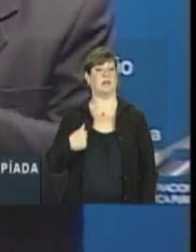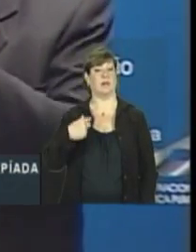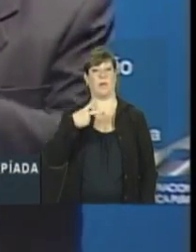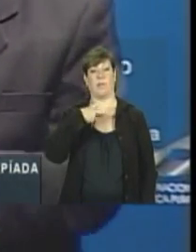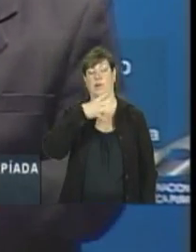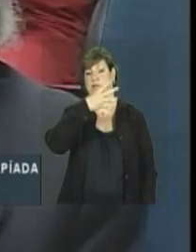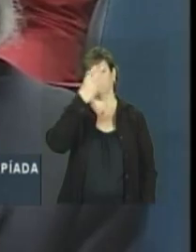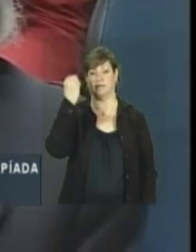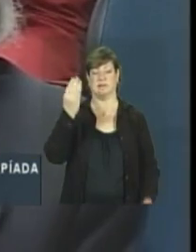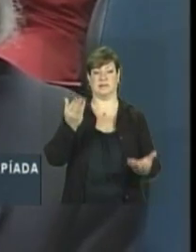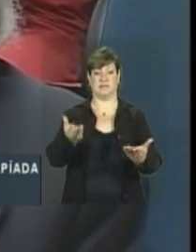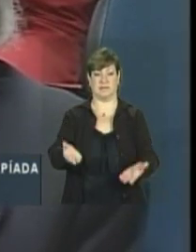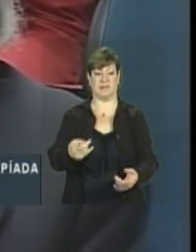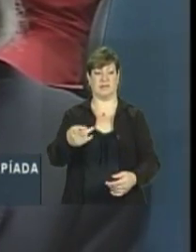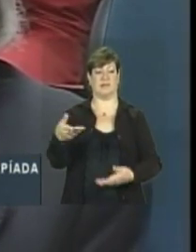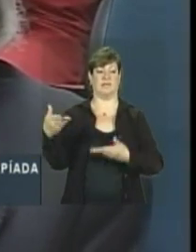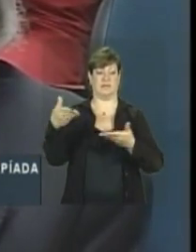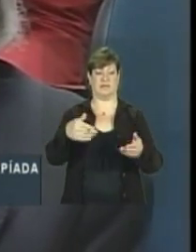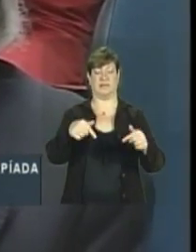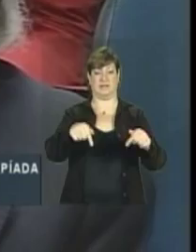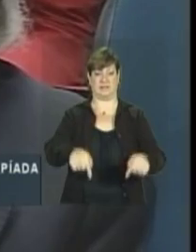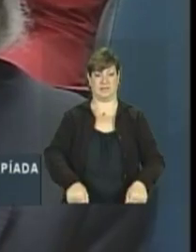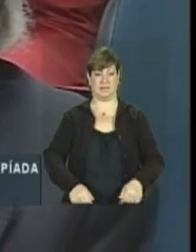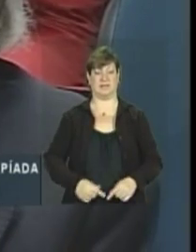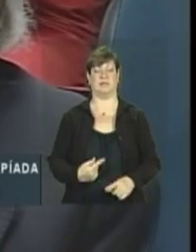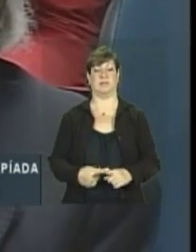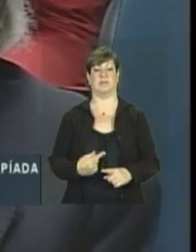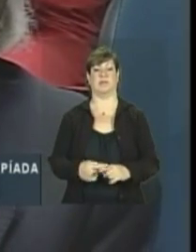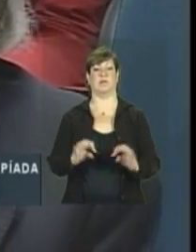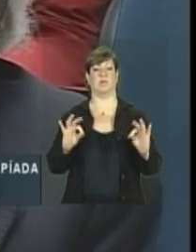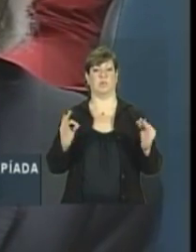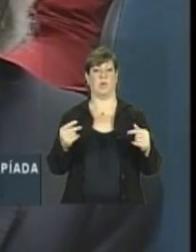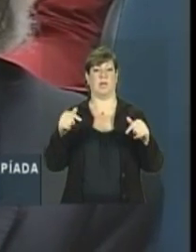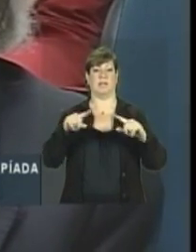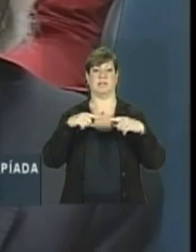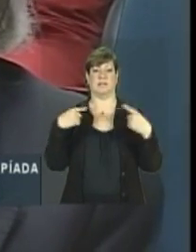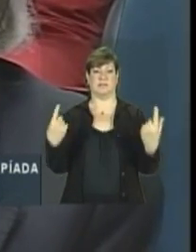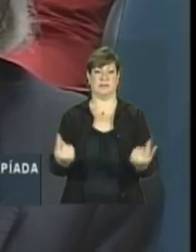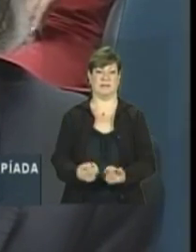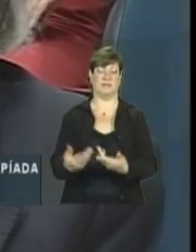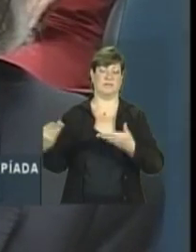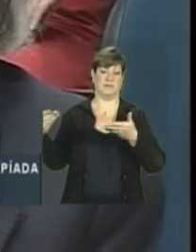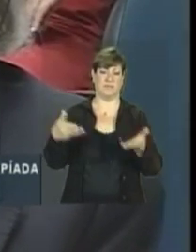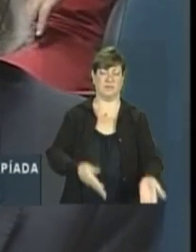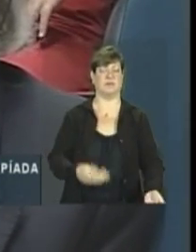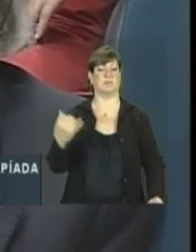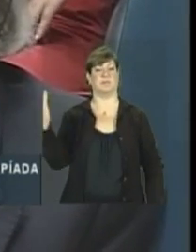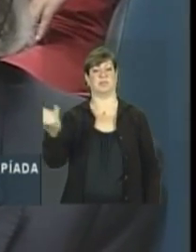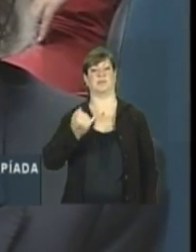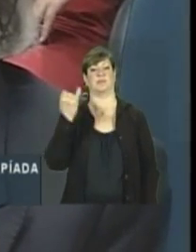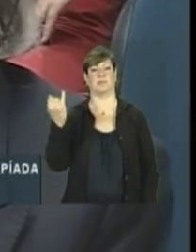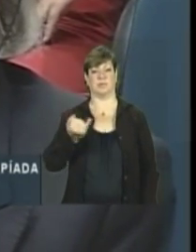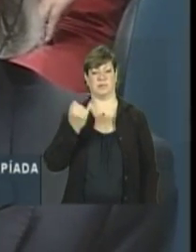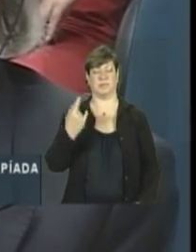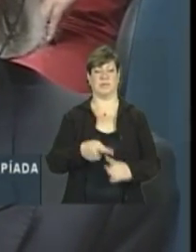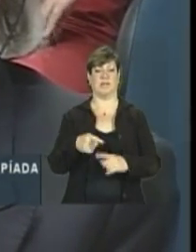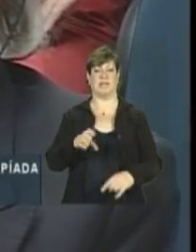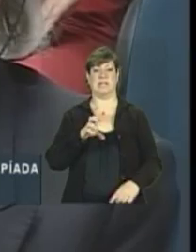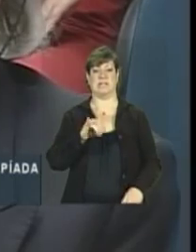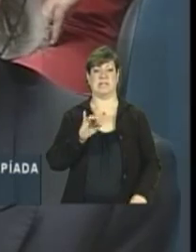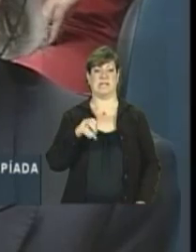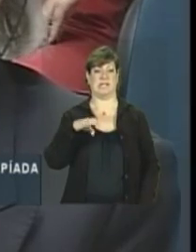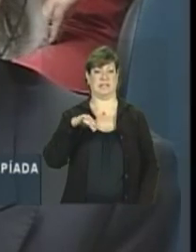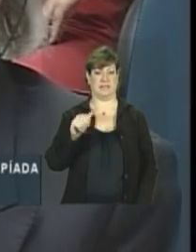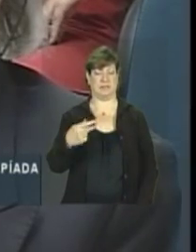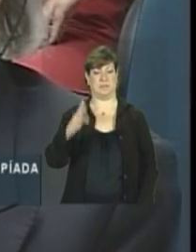deixar de identificar a sua presença em todas essas solenidades como um grande ícone aqui da ciência